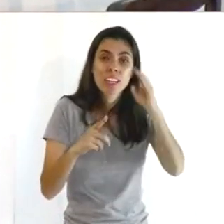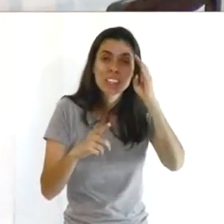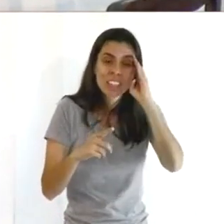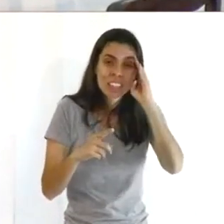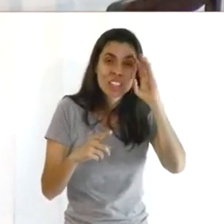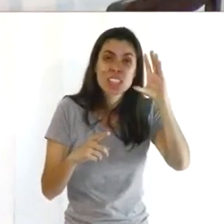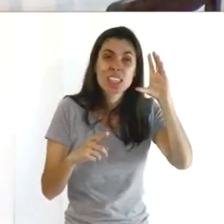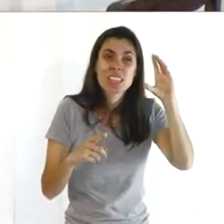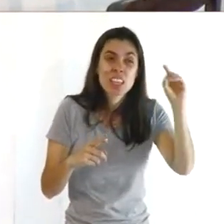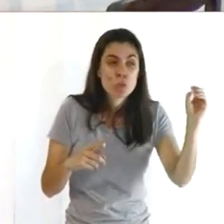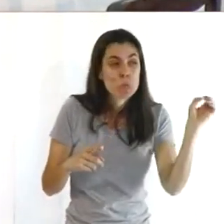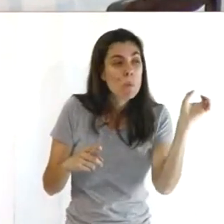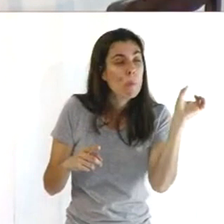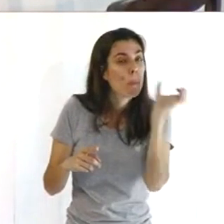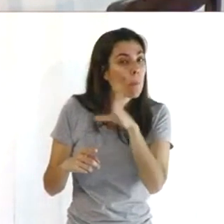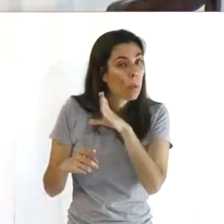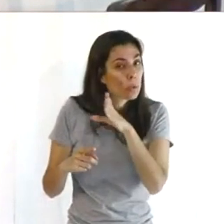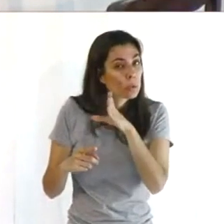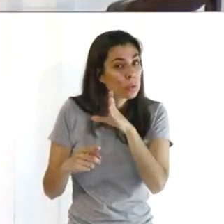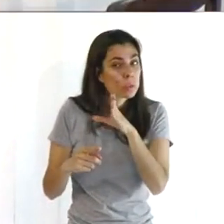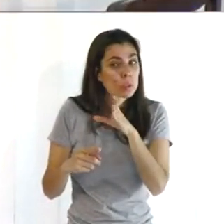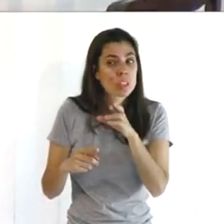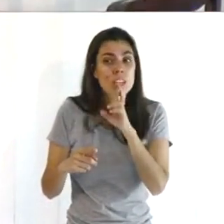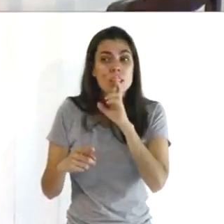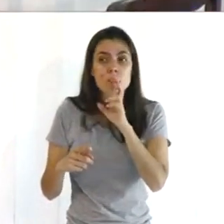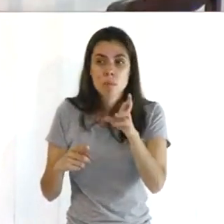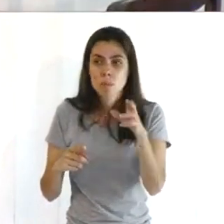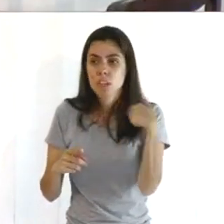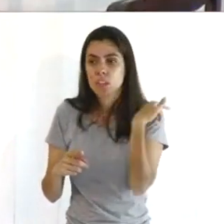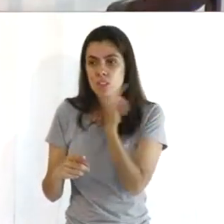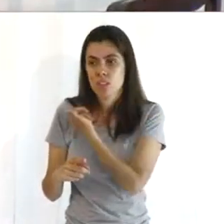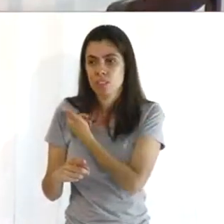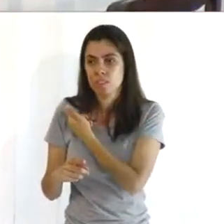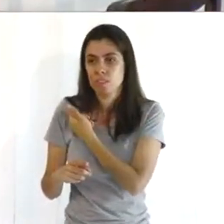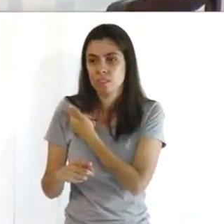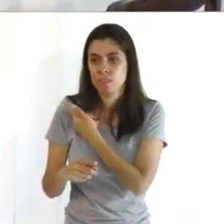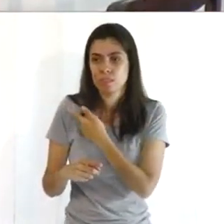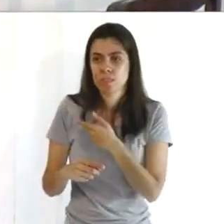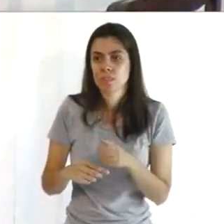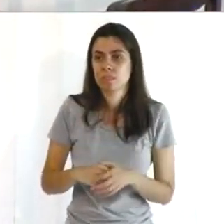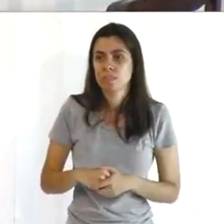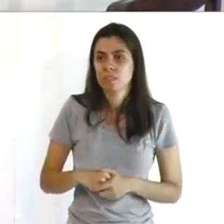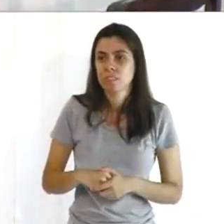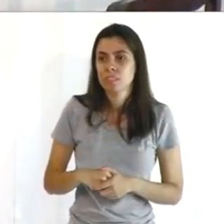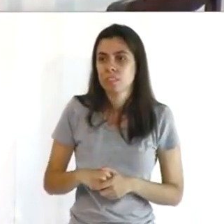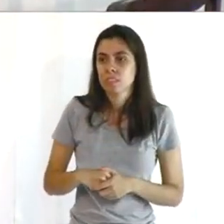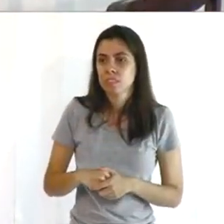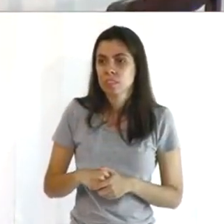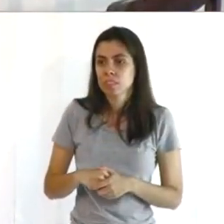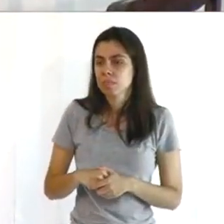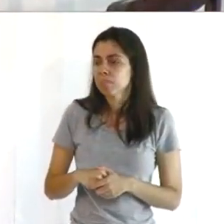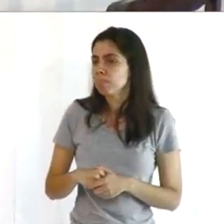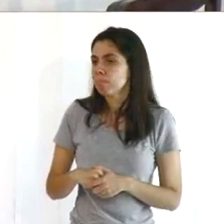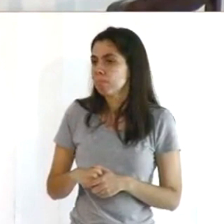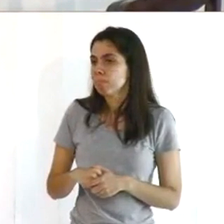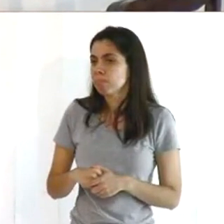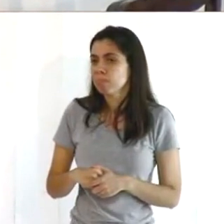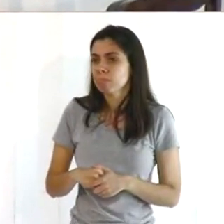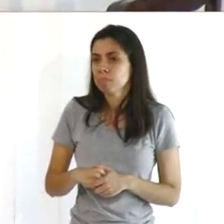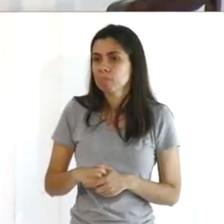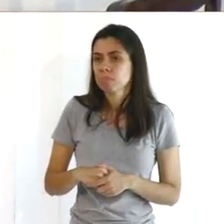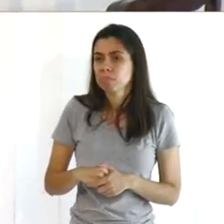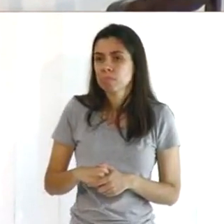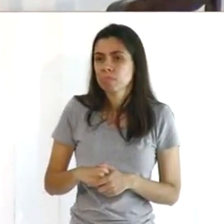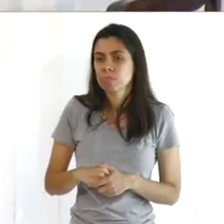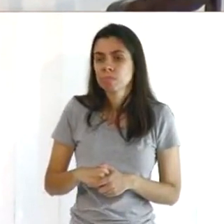nos responder. Às vezes a resposta não será exatamente a que você quer. Às vezes você está pedindo algo ao Senhor e o Senhor tem